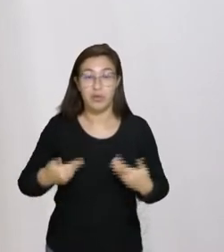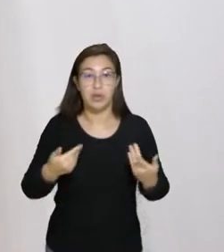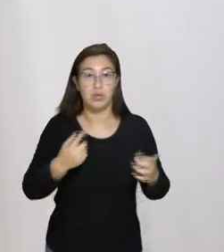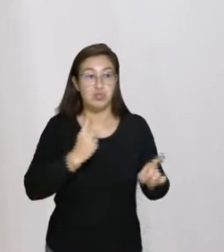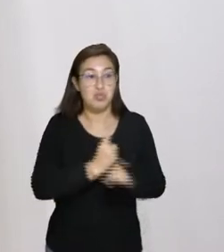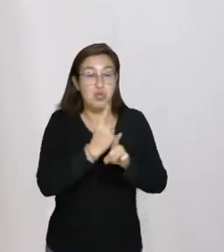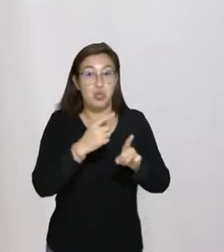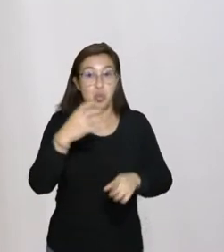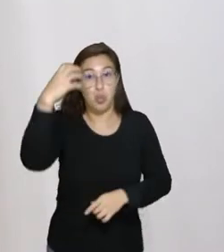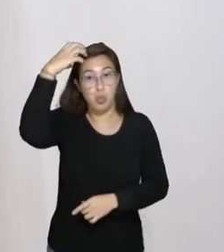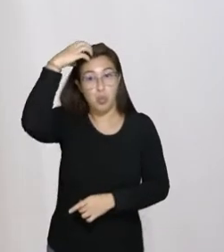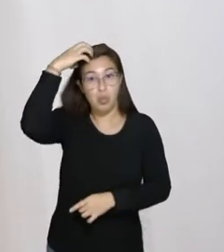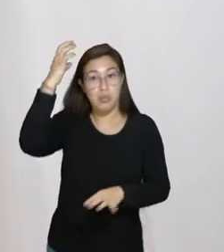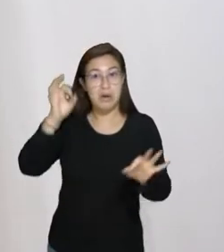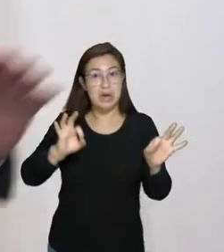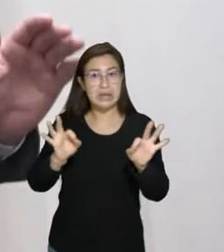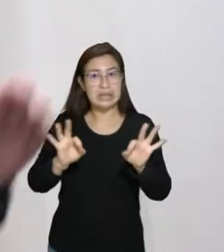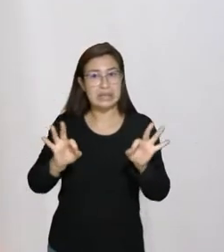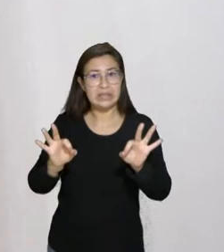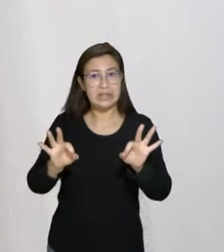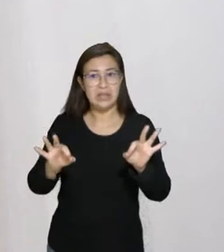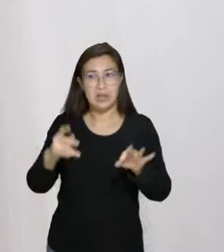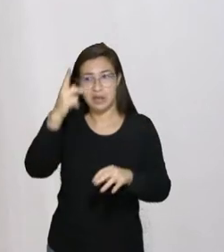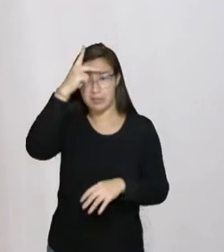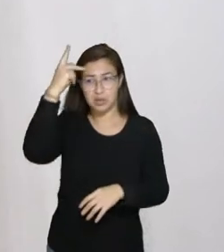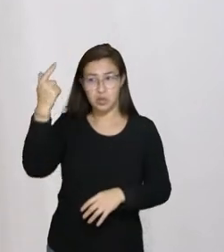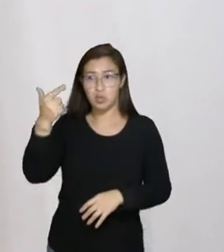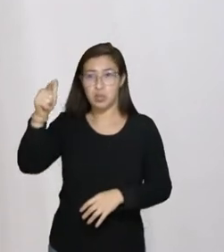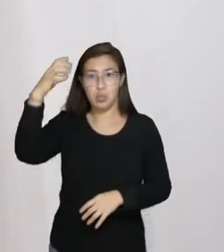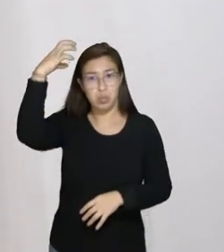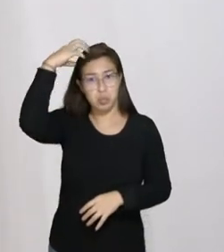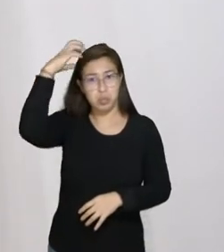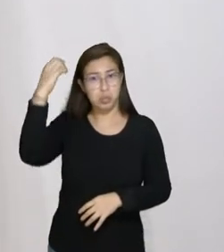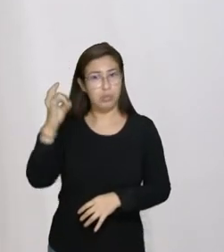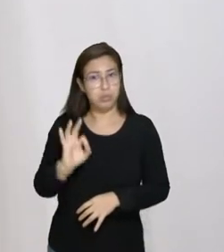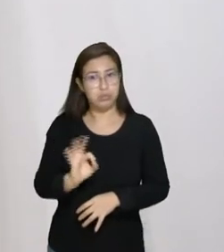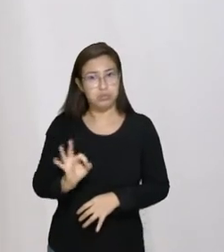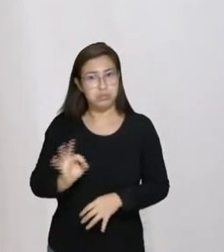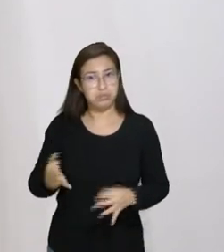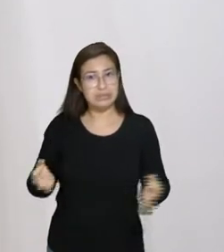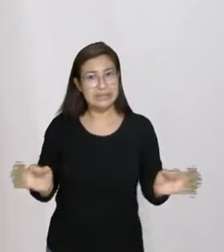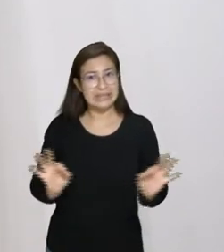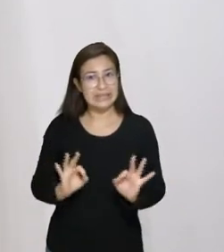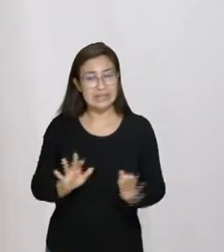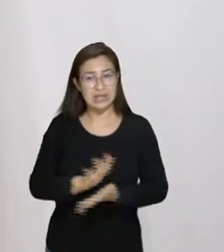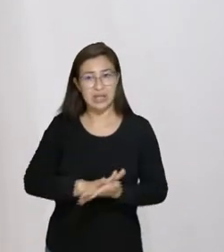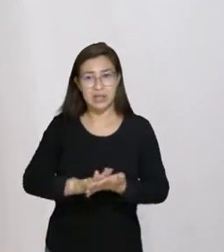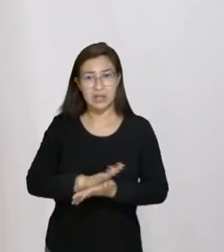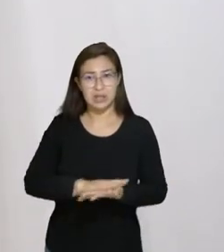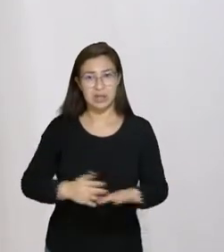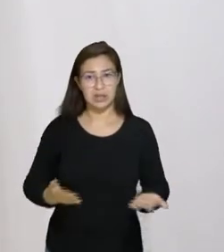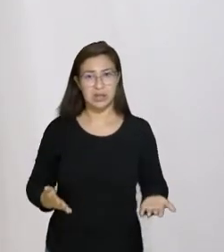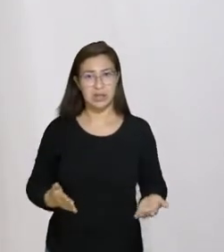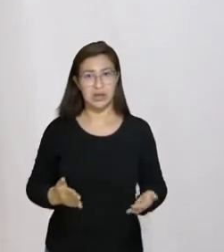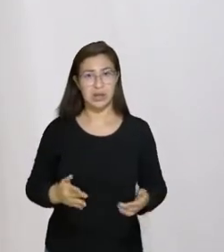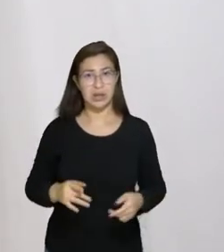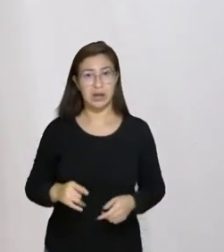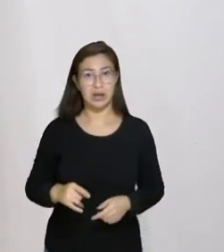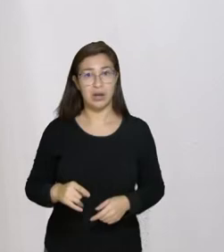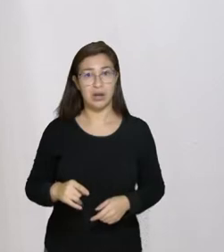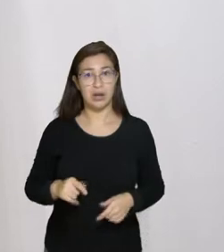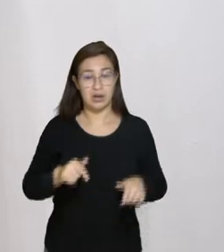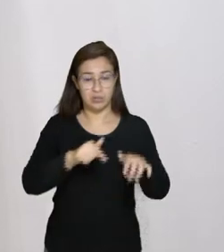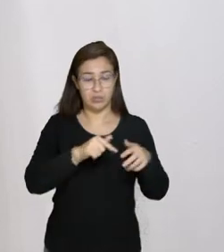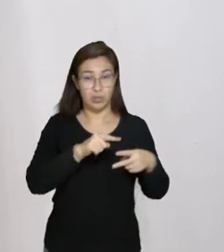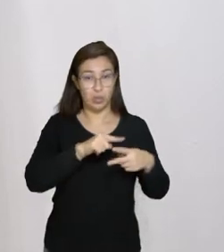ninguém. Ninguém foi culpado. Não teve culpa. A maior culpa foi dar 2 semanas